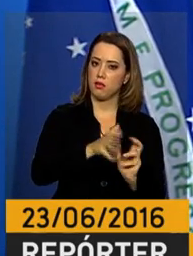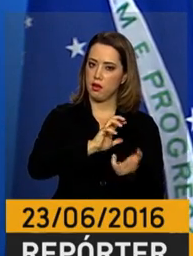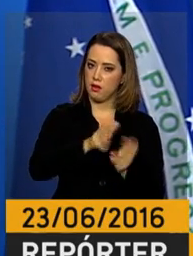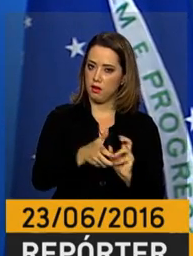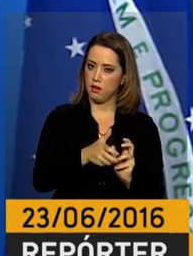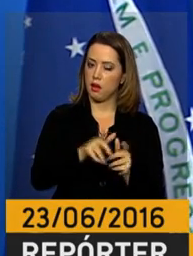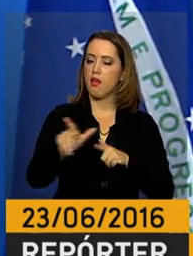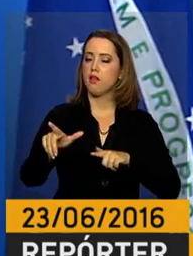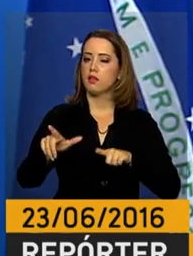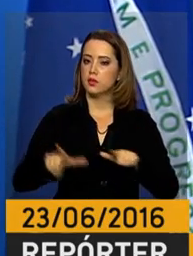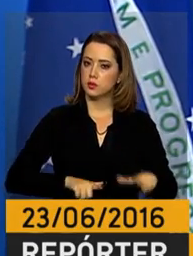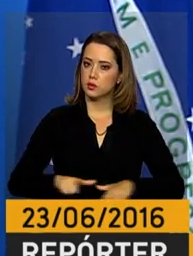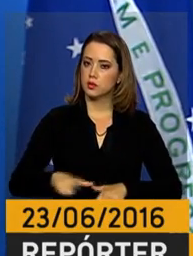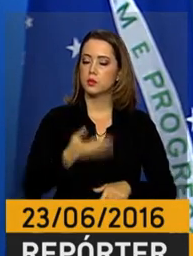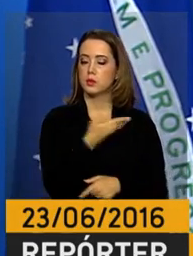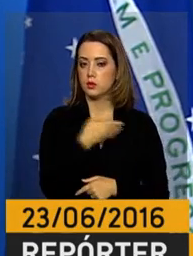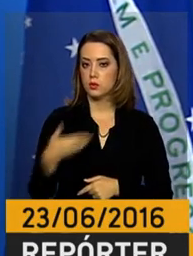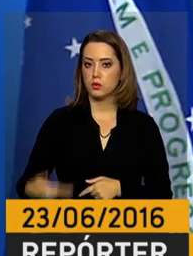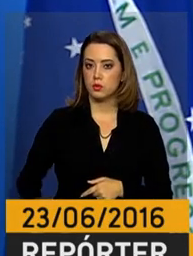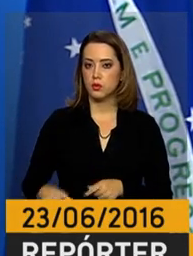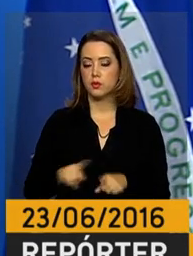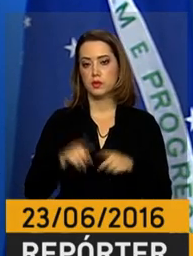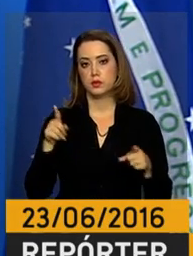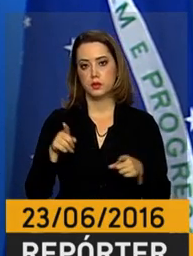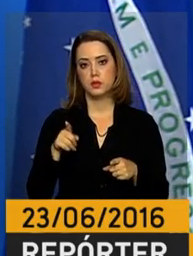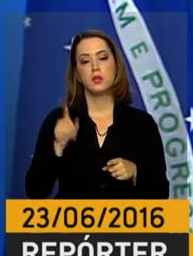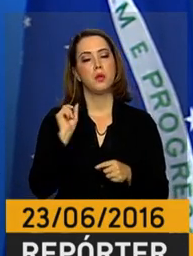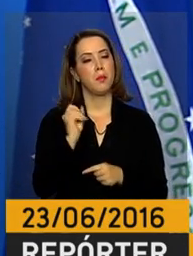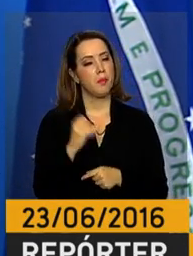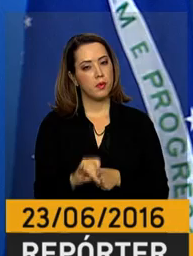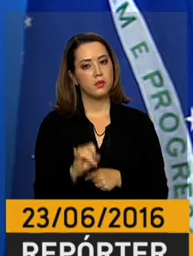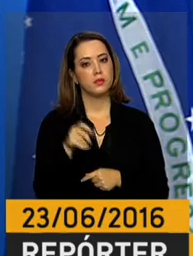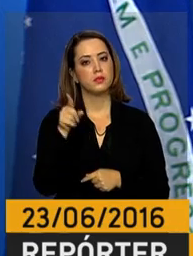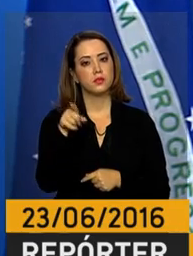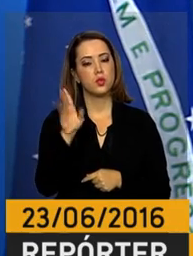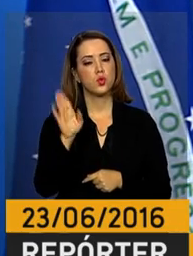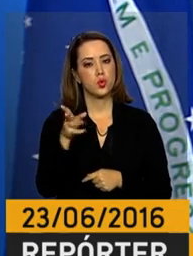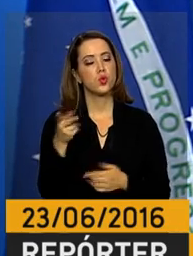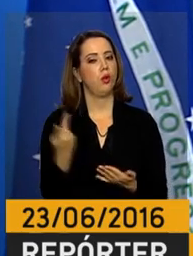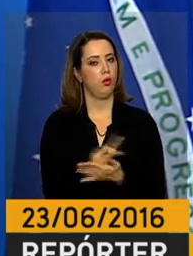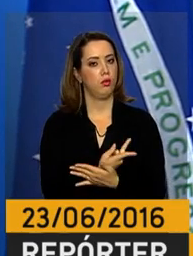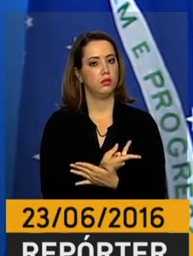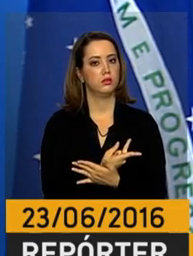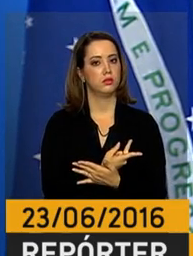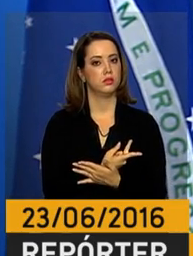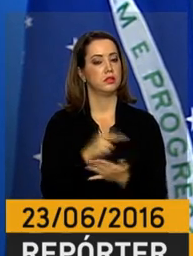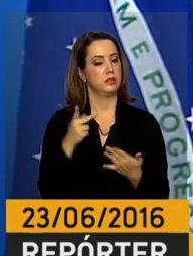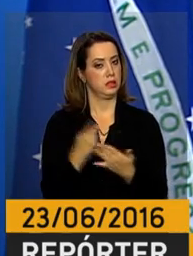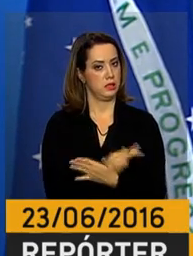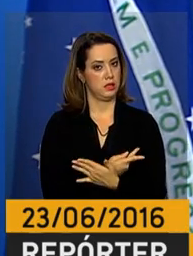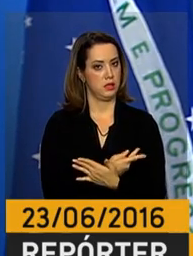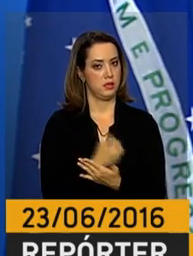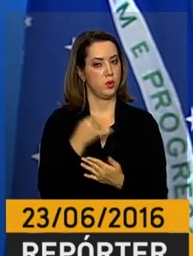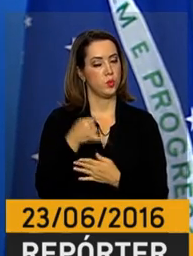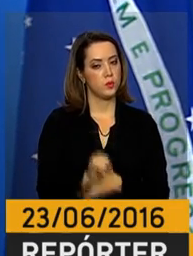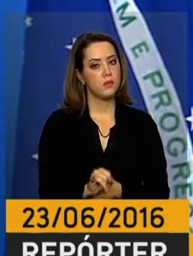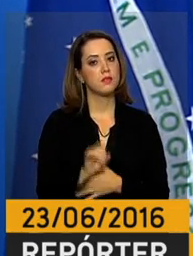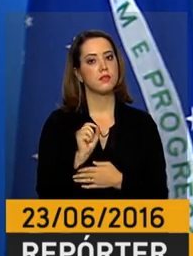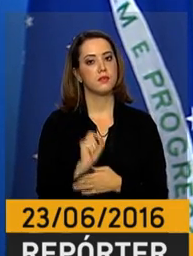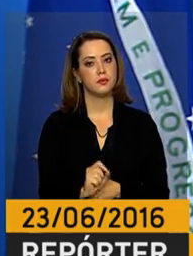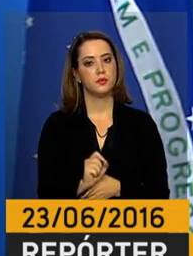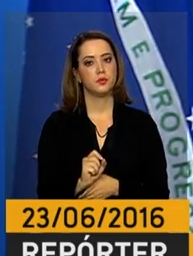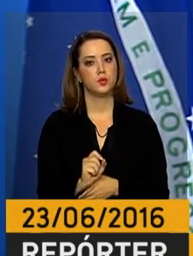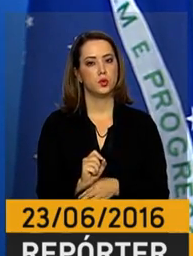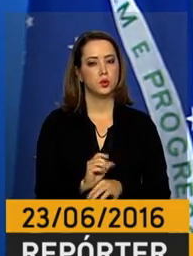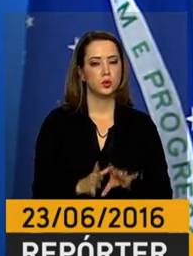desconhecer que a sua execução somente se concretizou ou se concretizaria mediante o